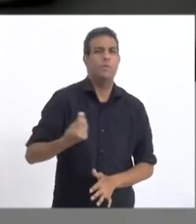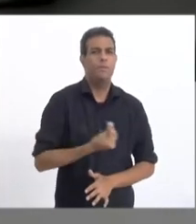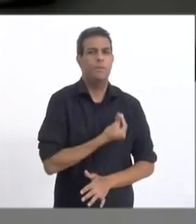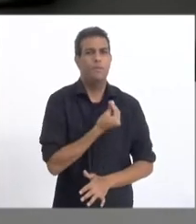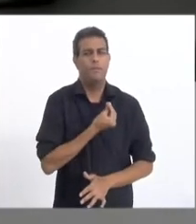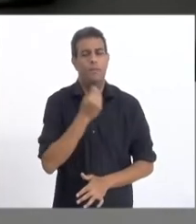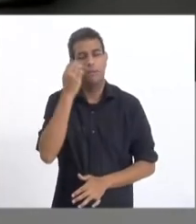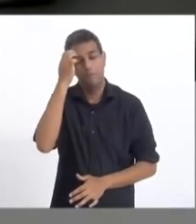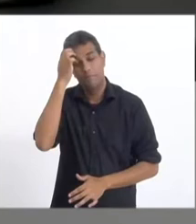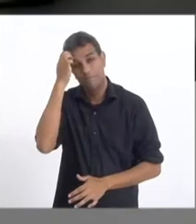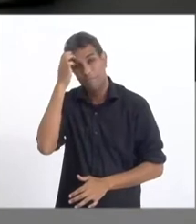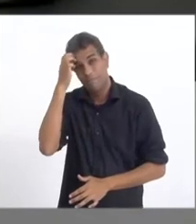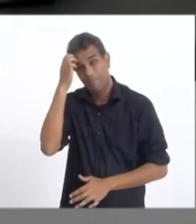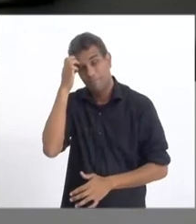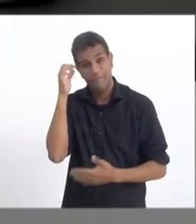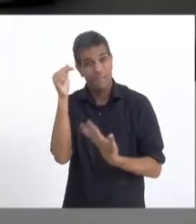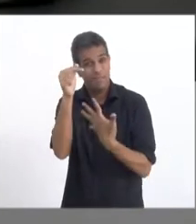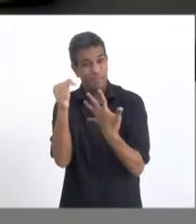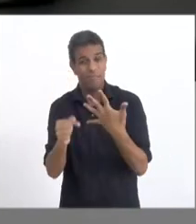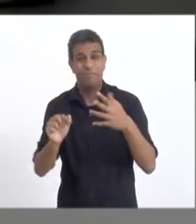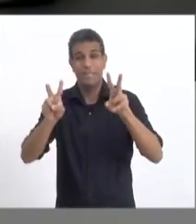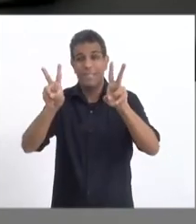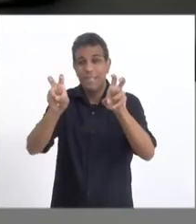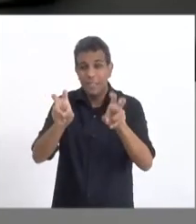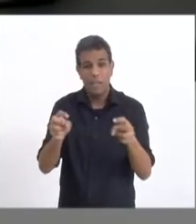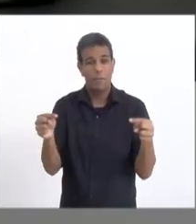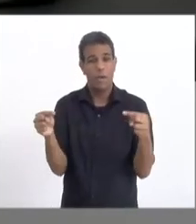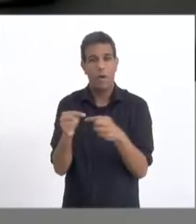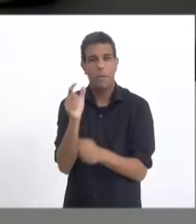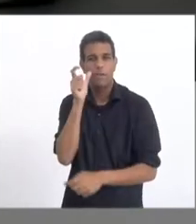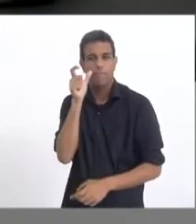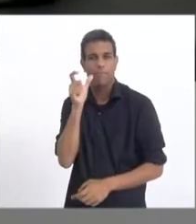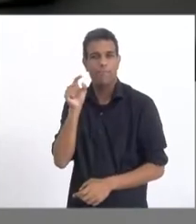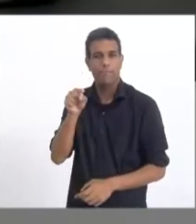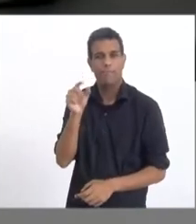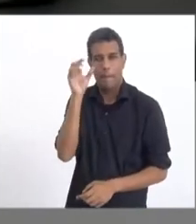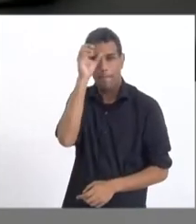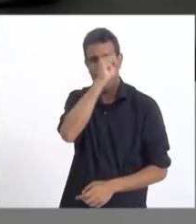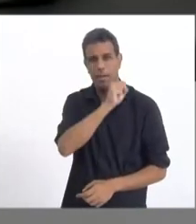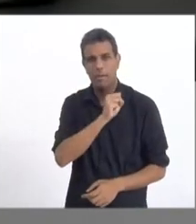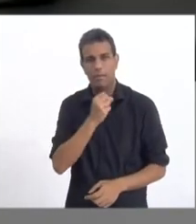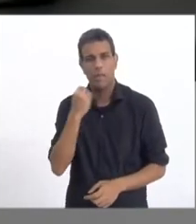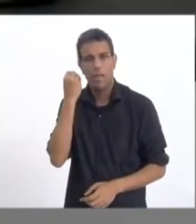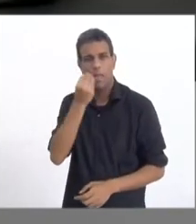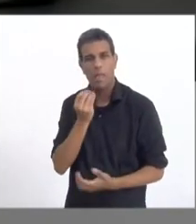todos. Falas muito interessantes e de aprendizado sobre